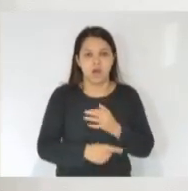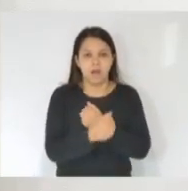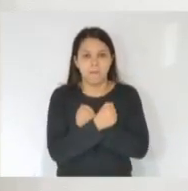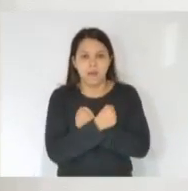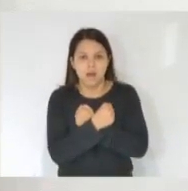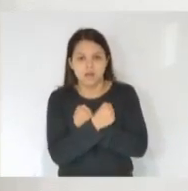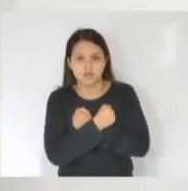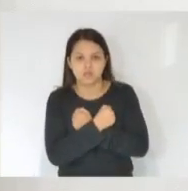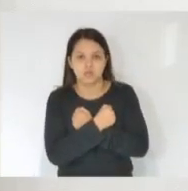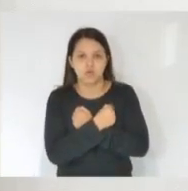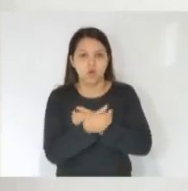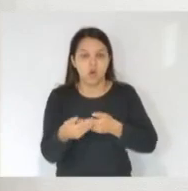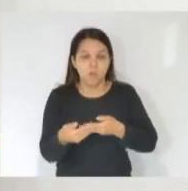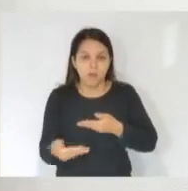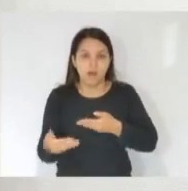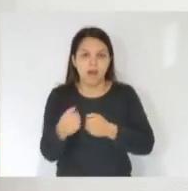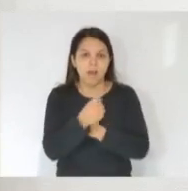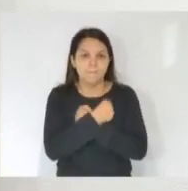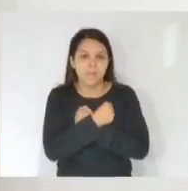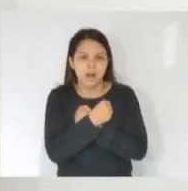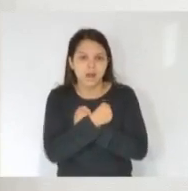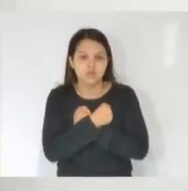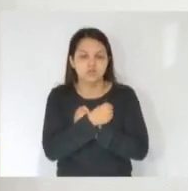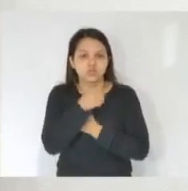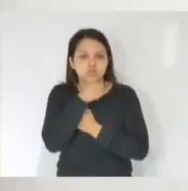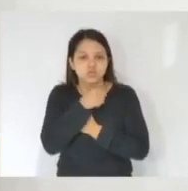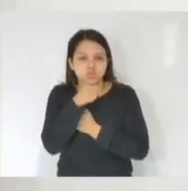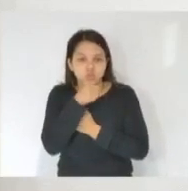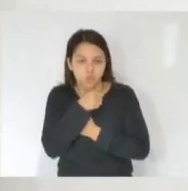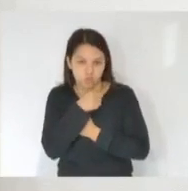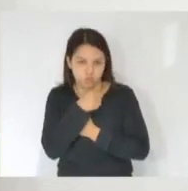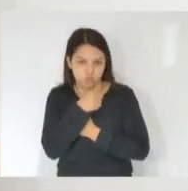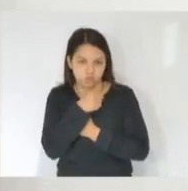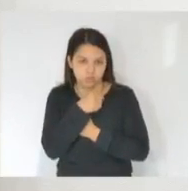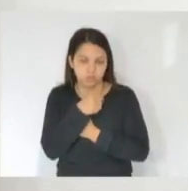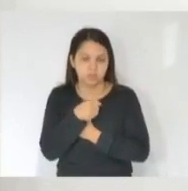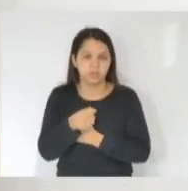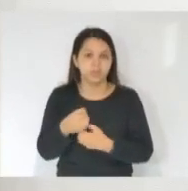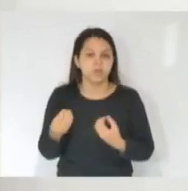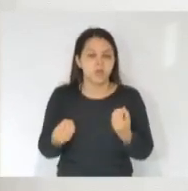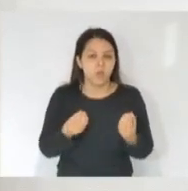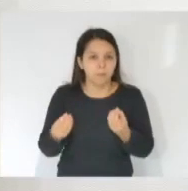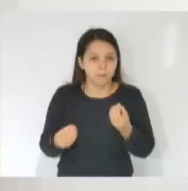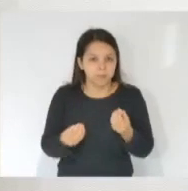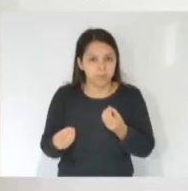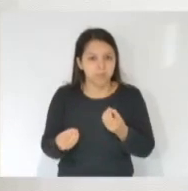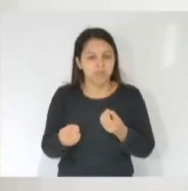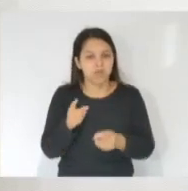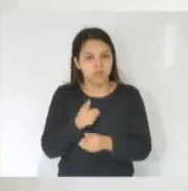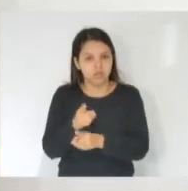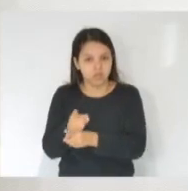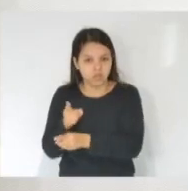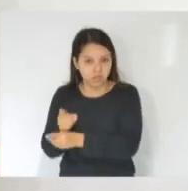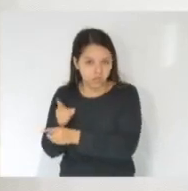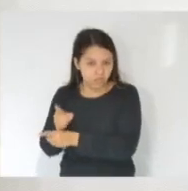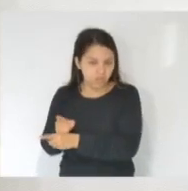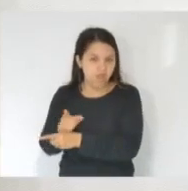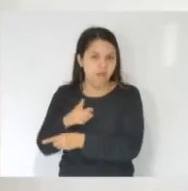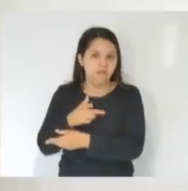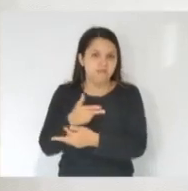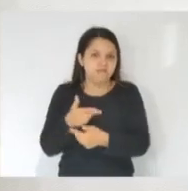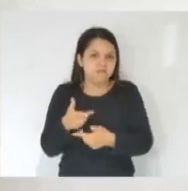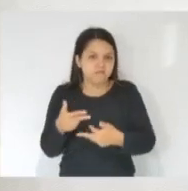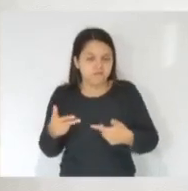momento, com o Abraço ao Idoso, onde identificamos várias oficinas, dezenas de oficinas, tiramos